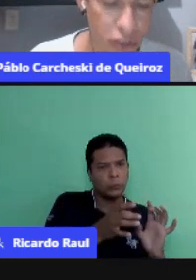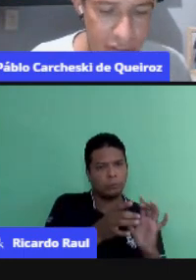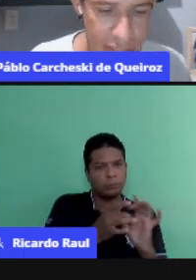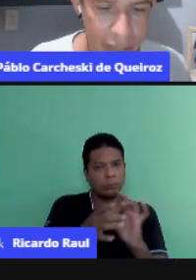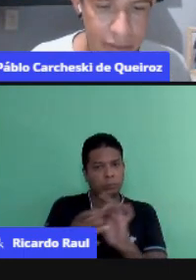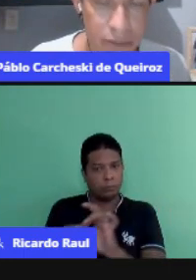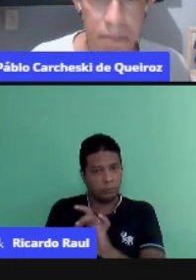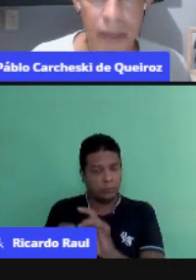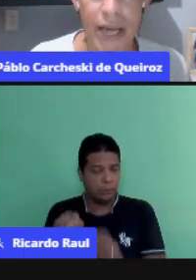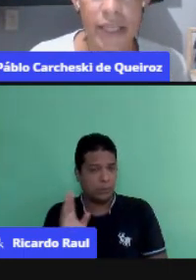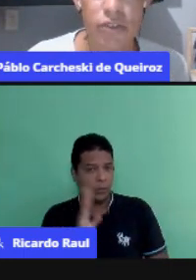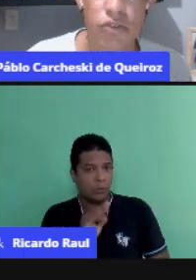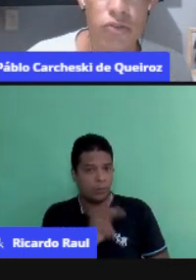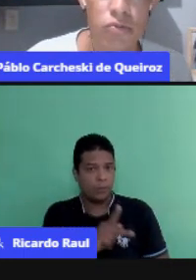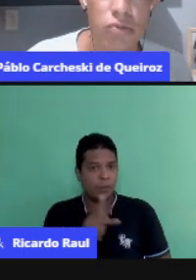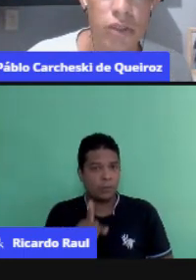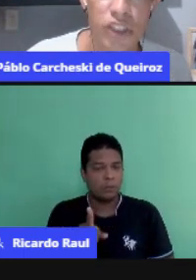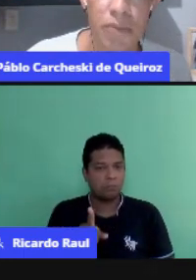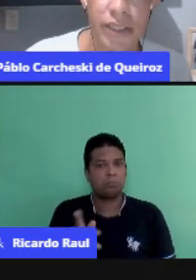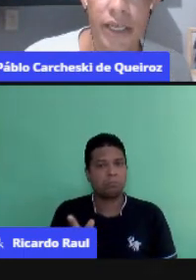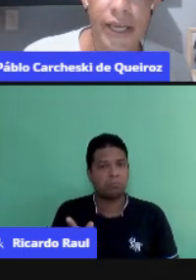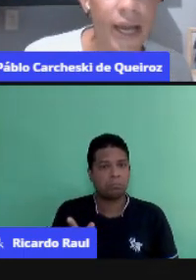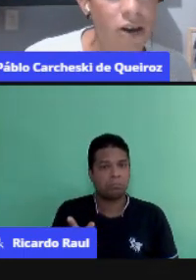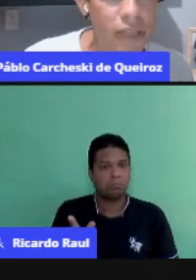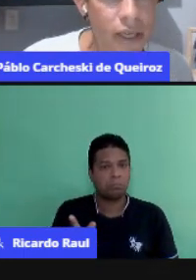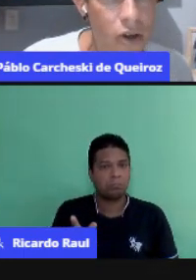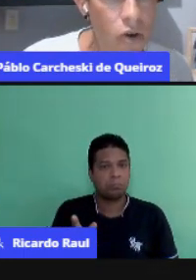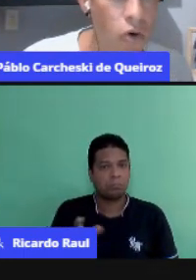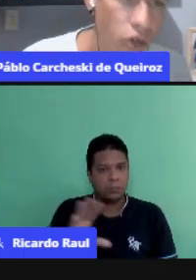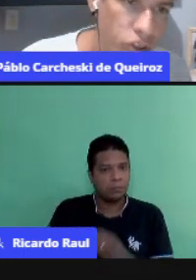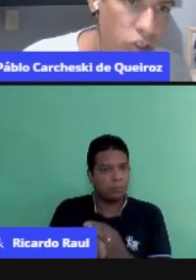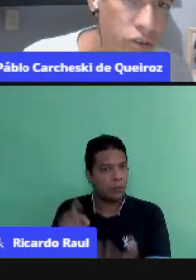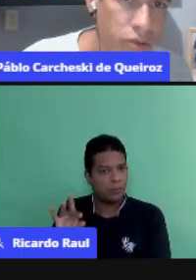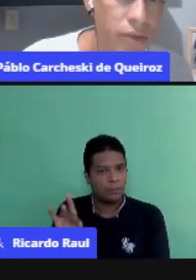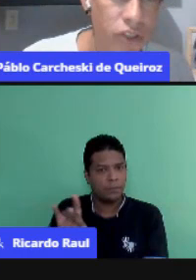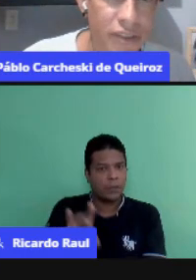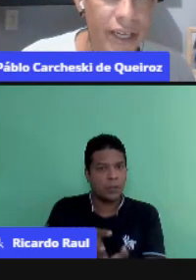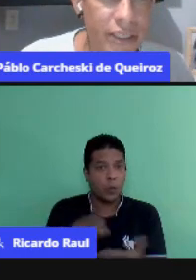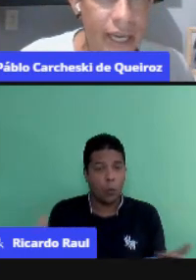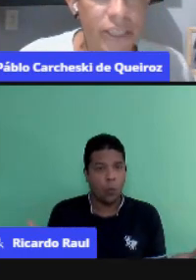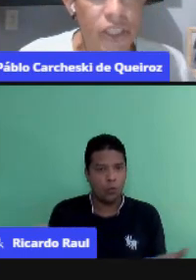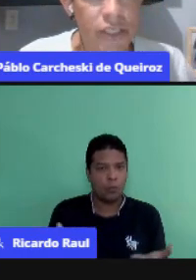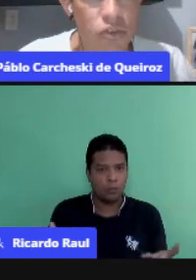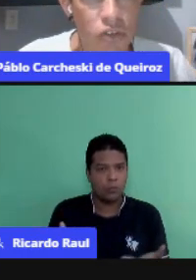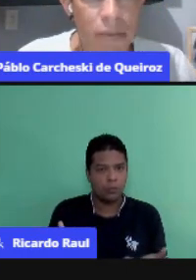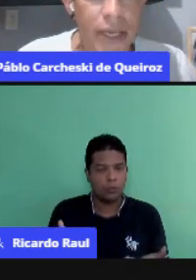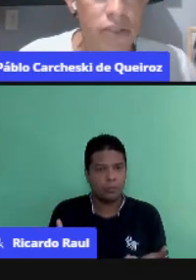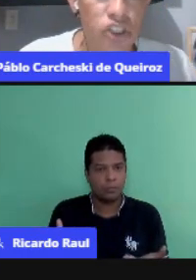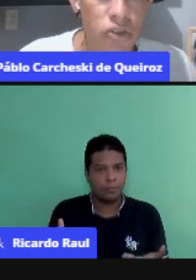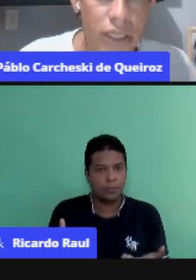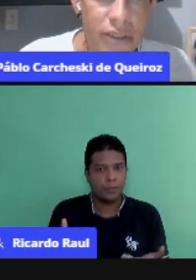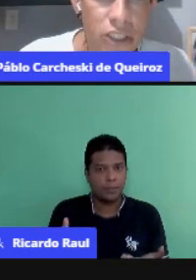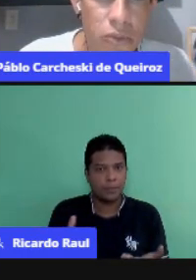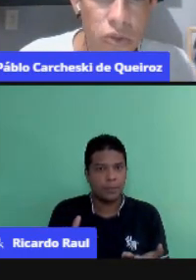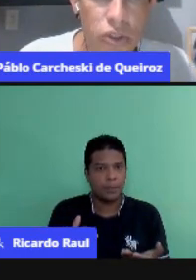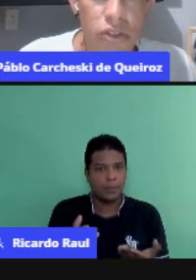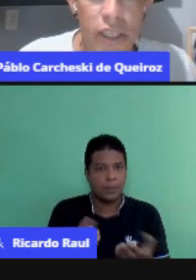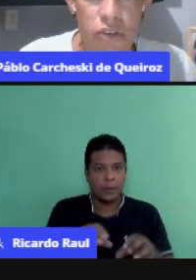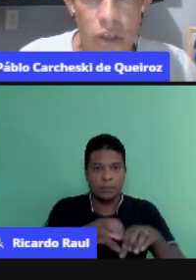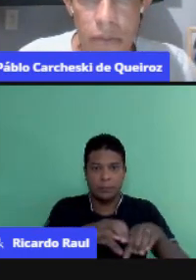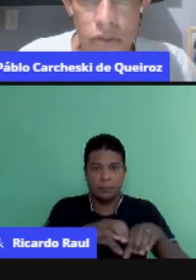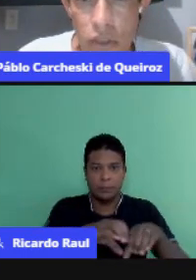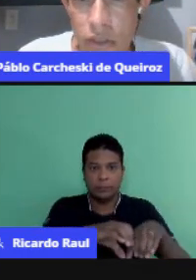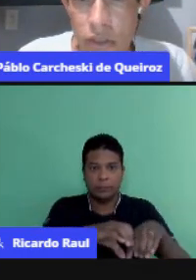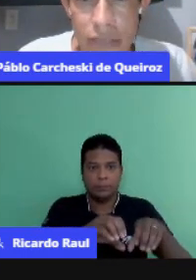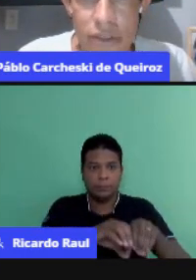se o professor quisesse pegar isso de maneira real, né? Hoje, a nossa realidade é do isolamento, a gente não está saindo muito,